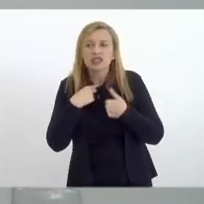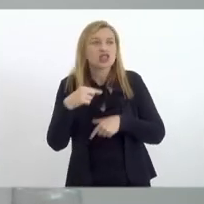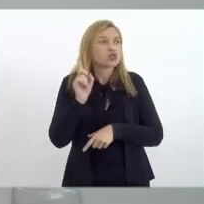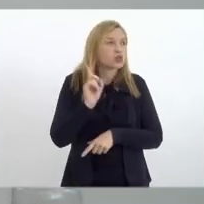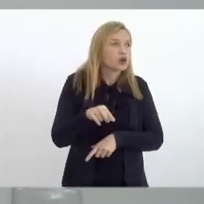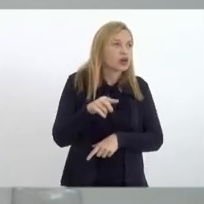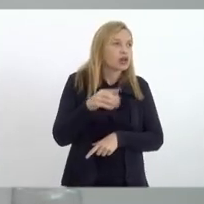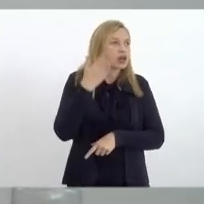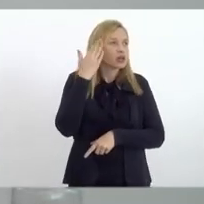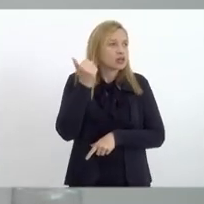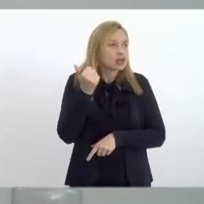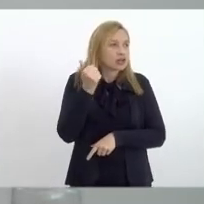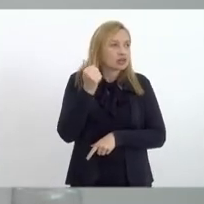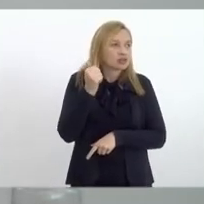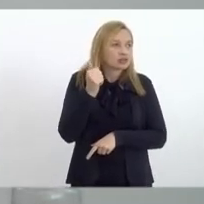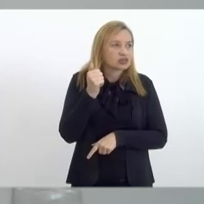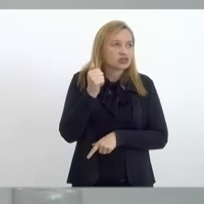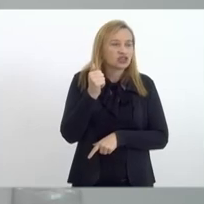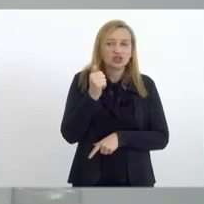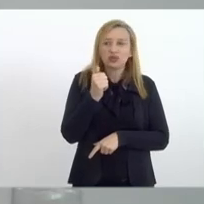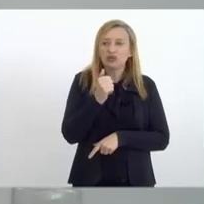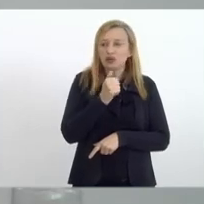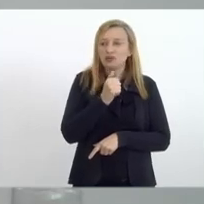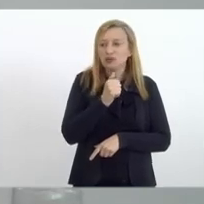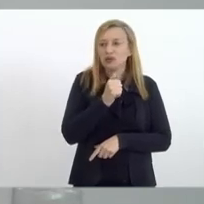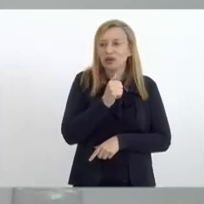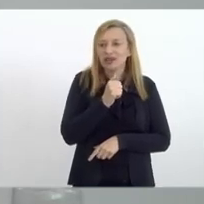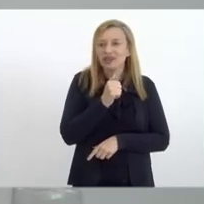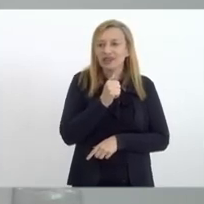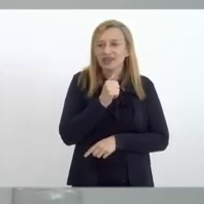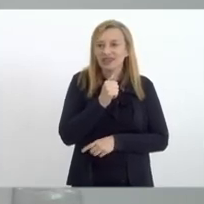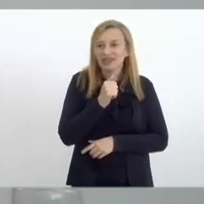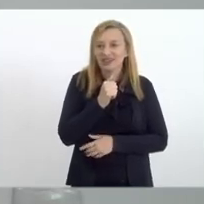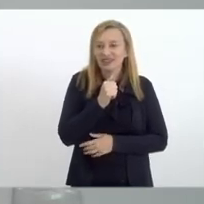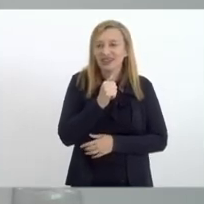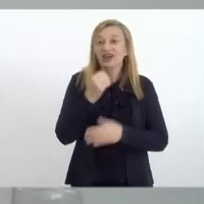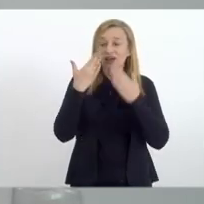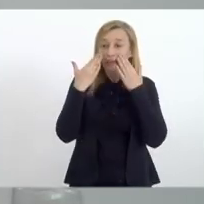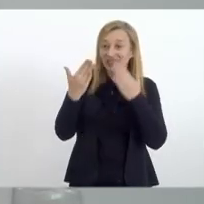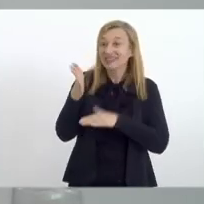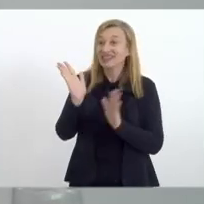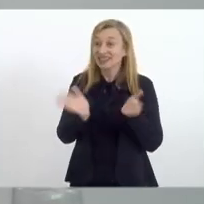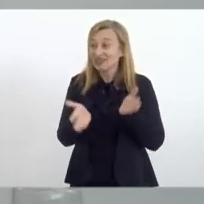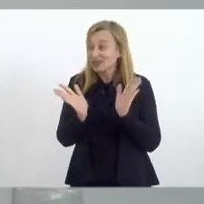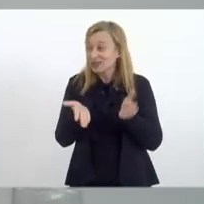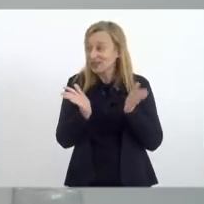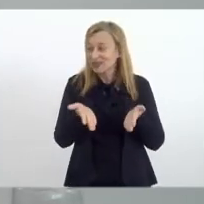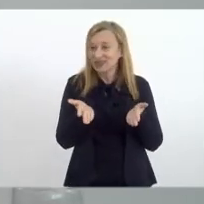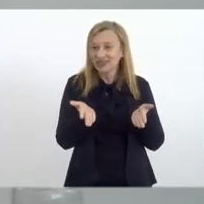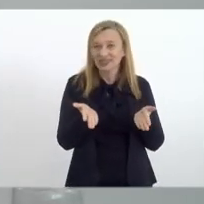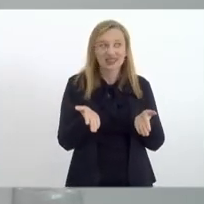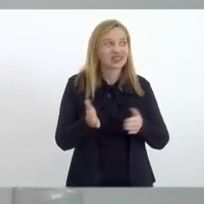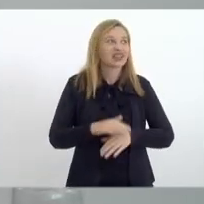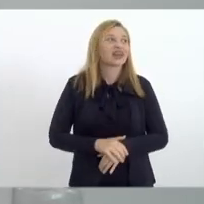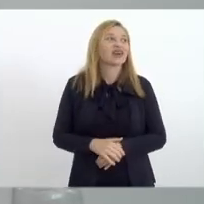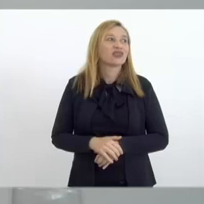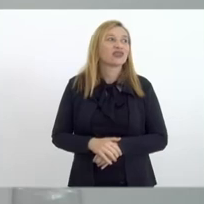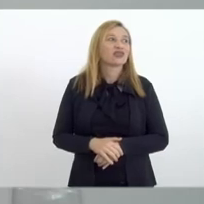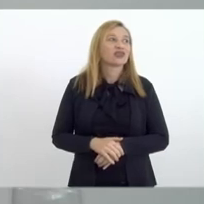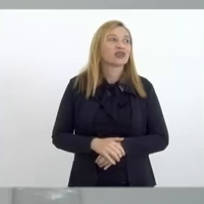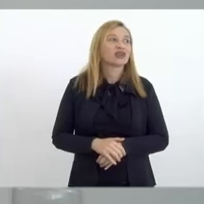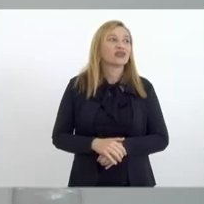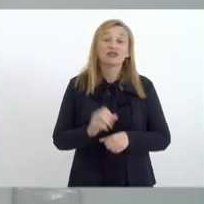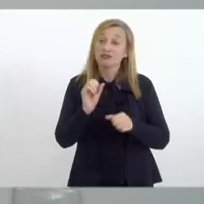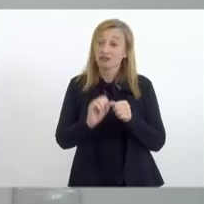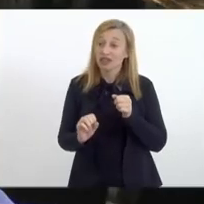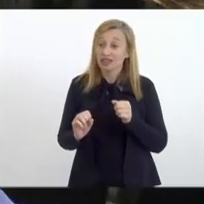sei que é inviável que fossem abordagens qualificadas como as que foram apresentadas aqui hoje. Mas o que se fez ali foi jogar para a plateia e